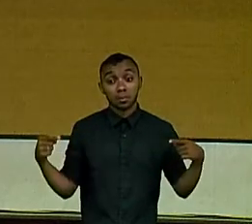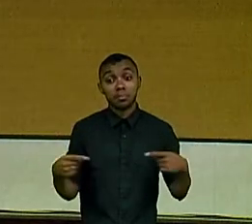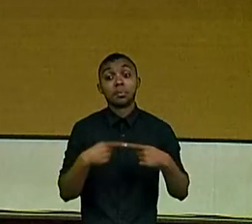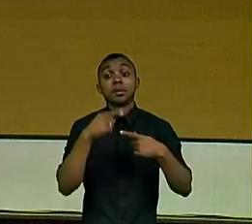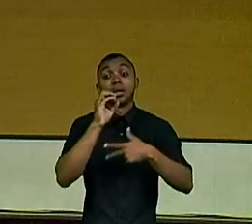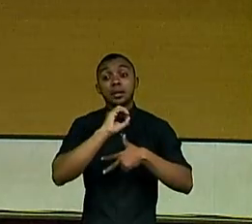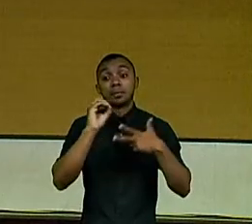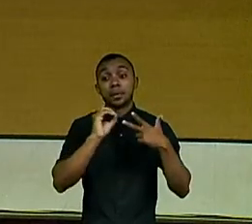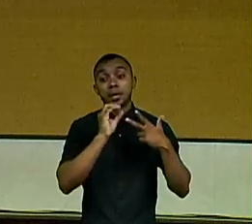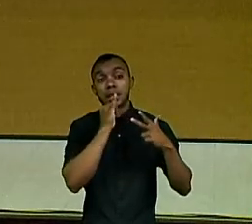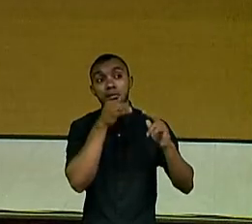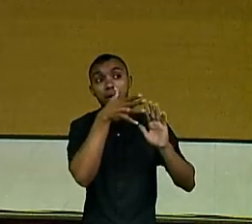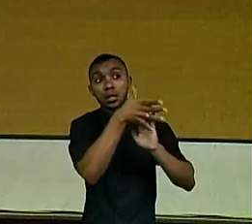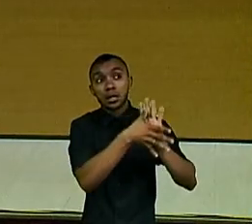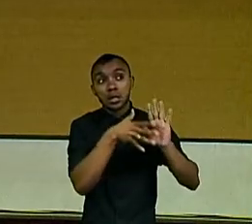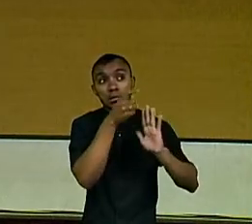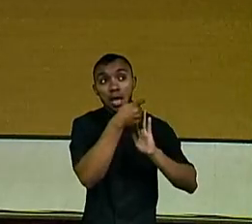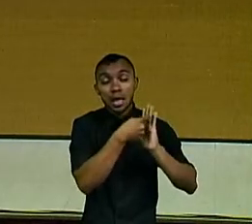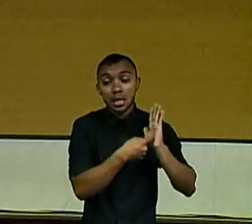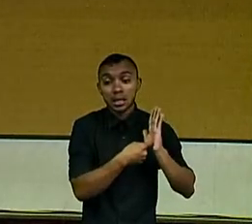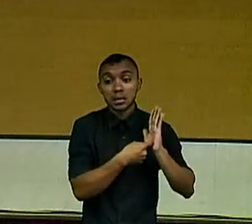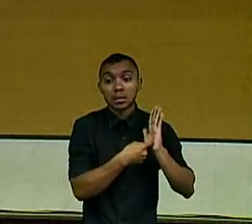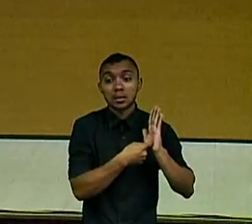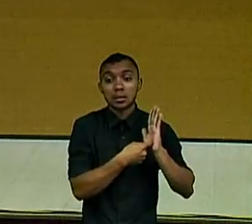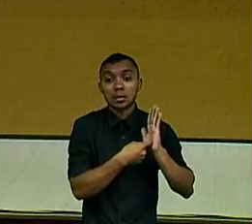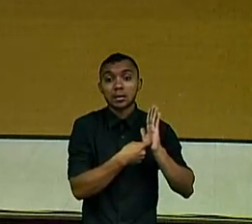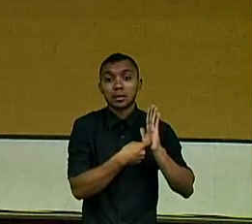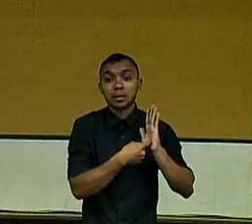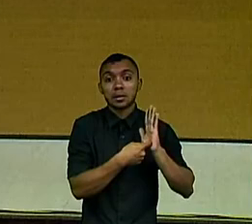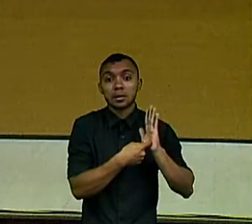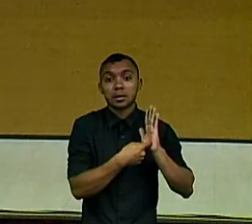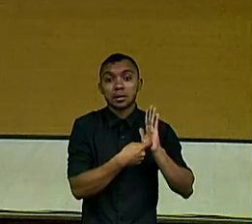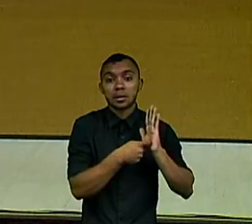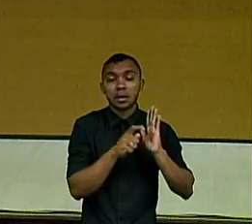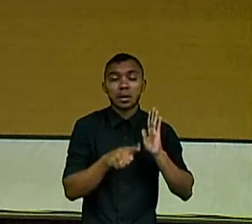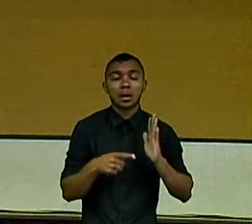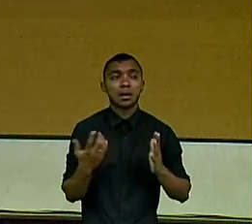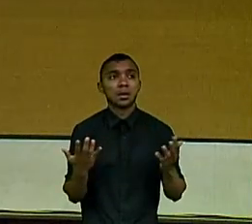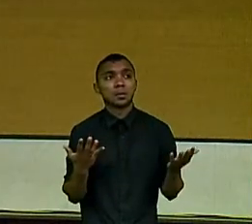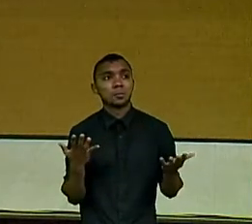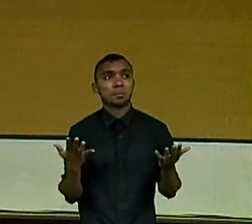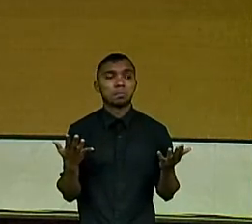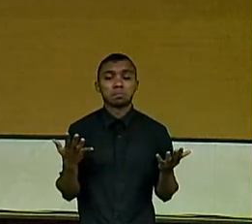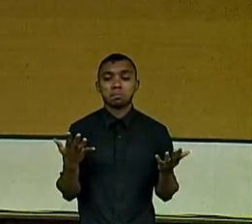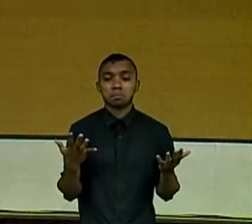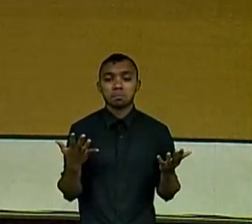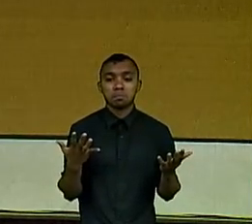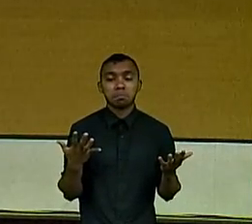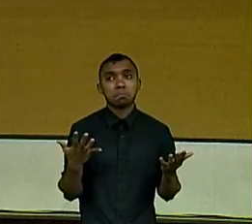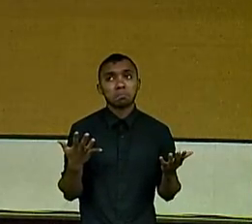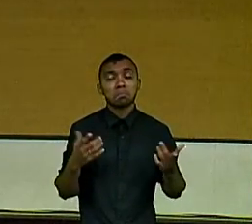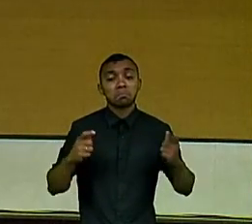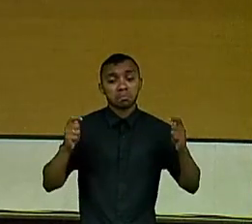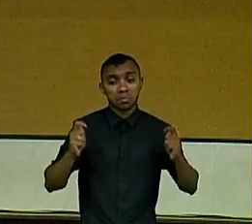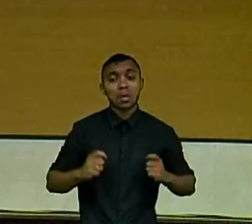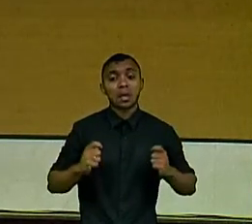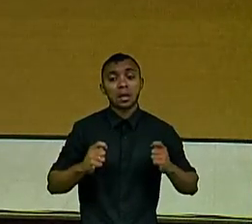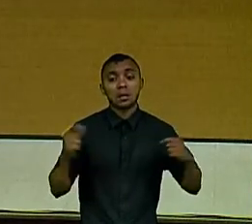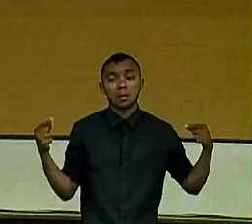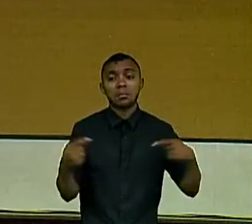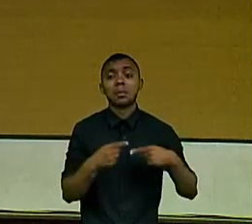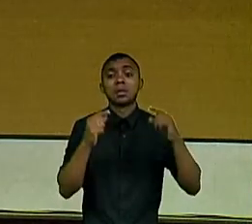eu acho que é cabível em quase todos os